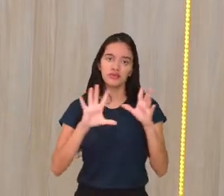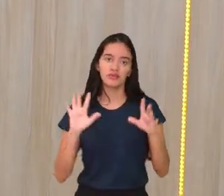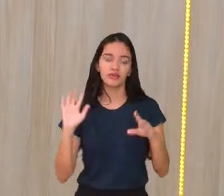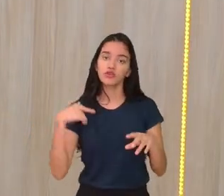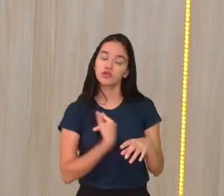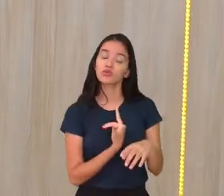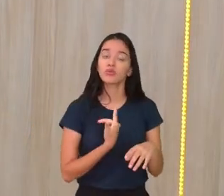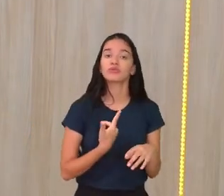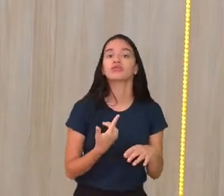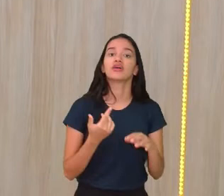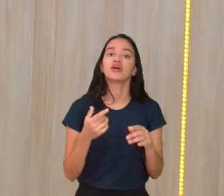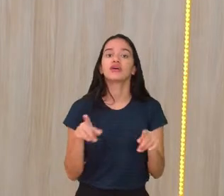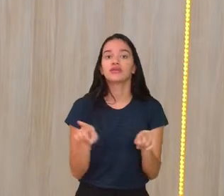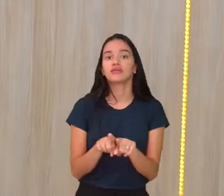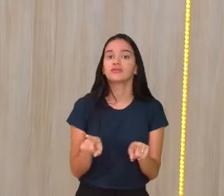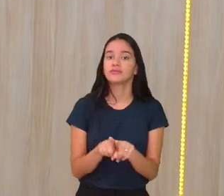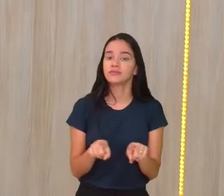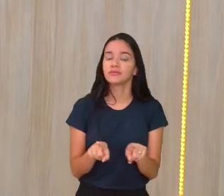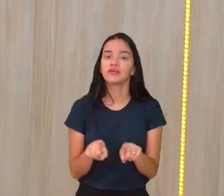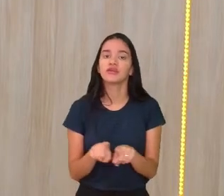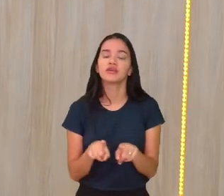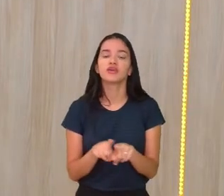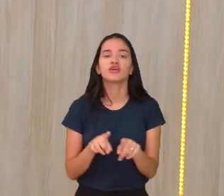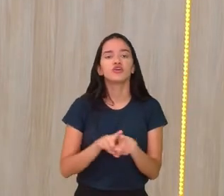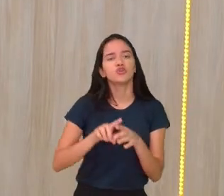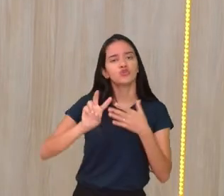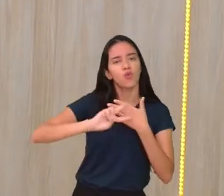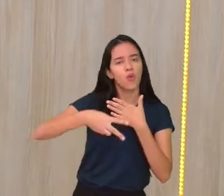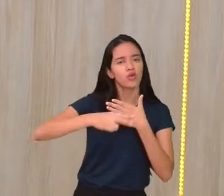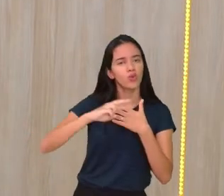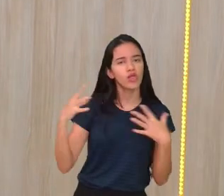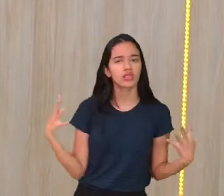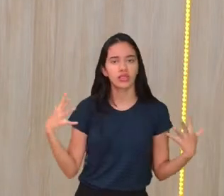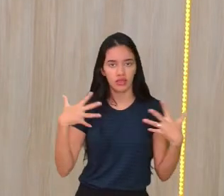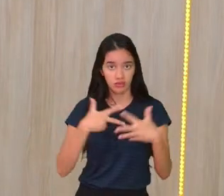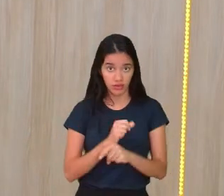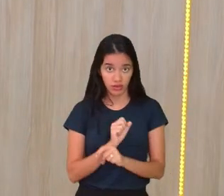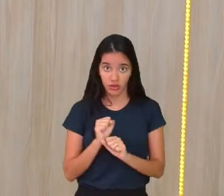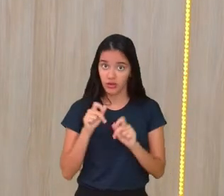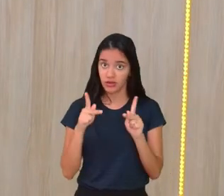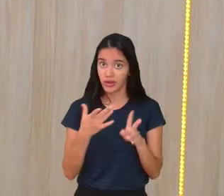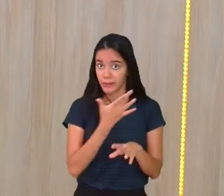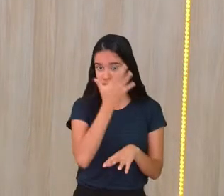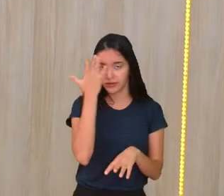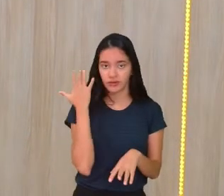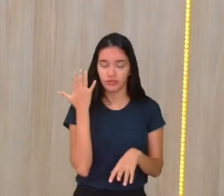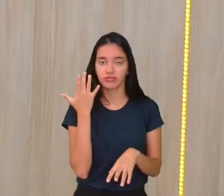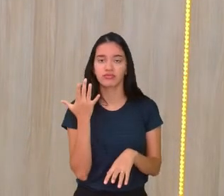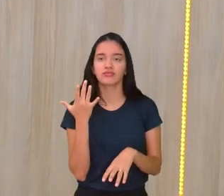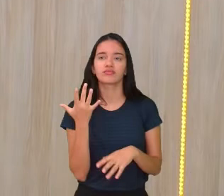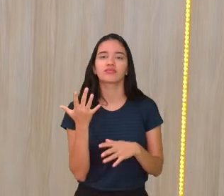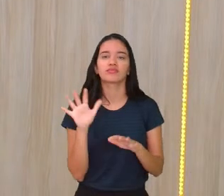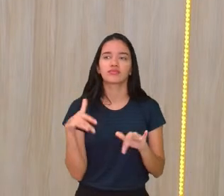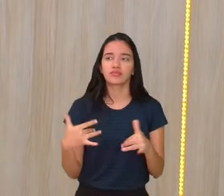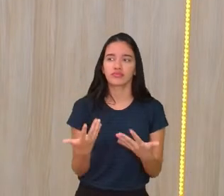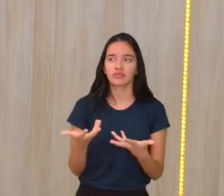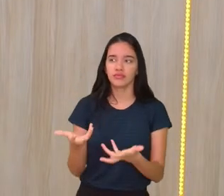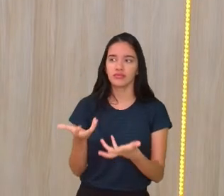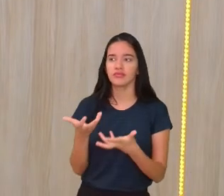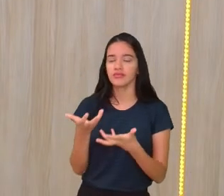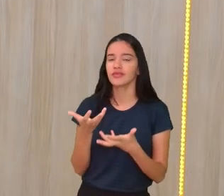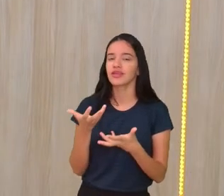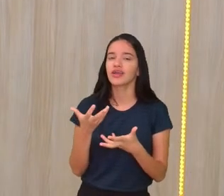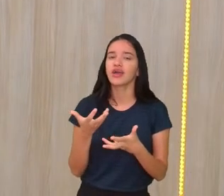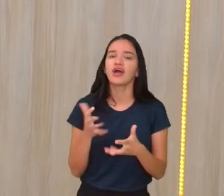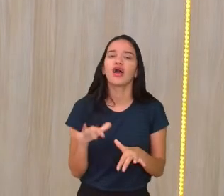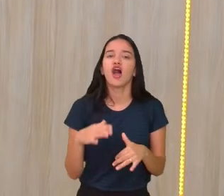gerações posteriores na questão dos recursos naturais. Beleza, pessoal? Por que você não termina de tomar aquela